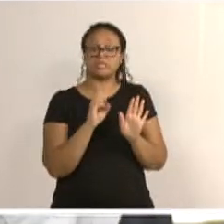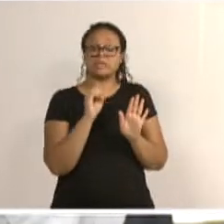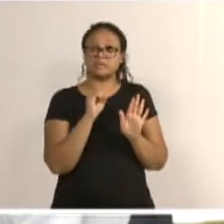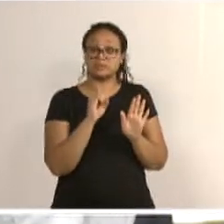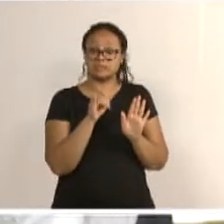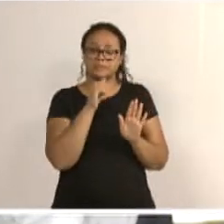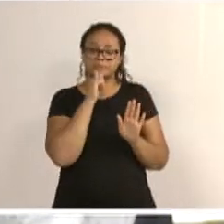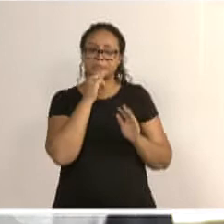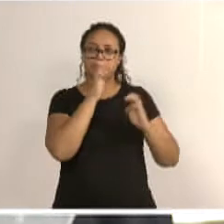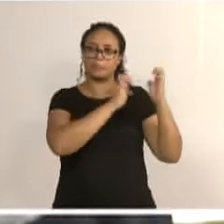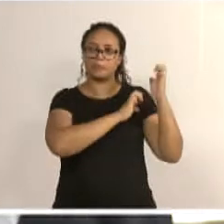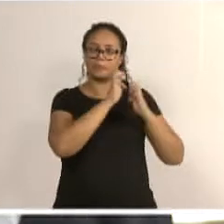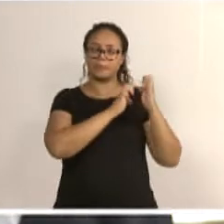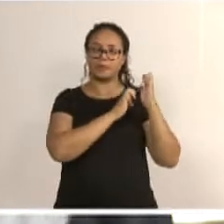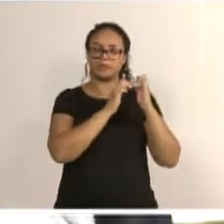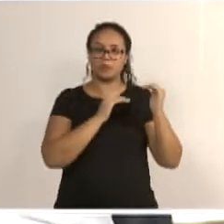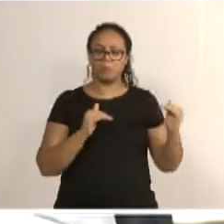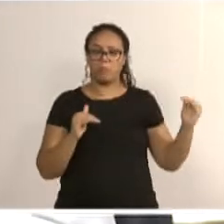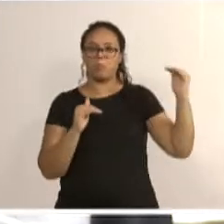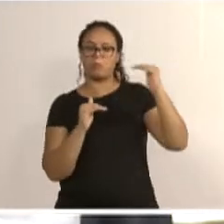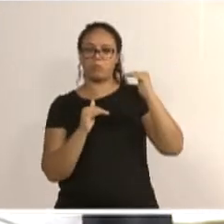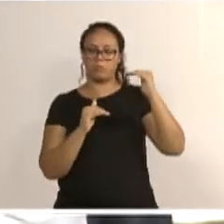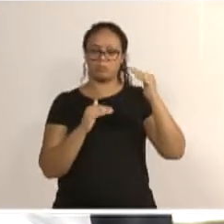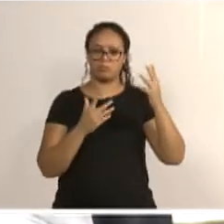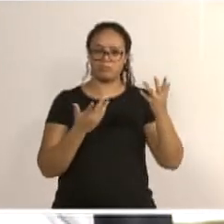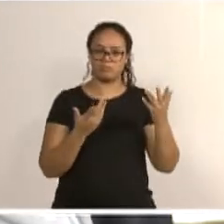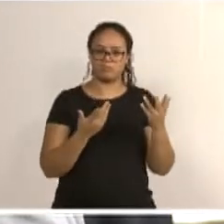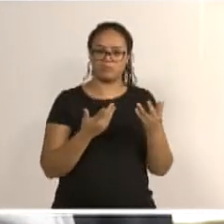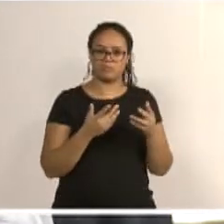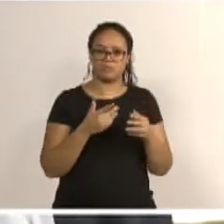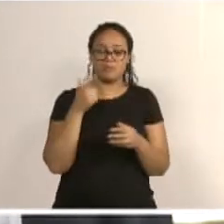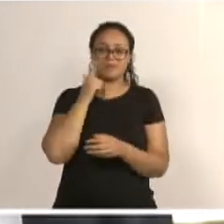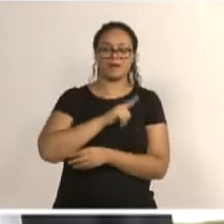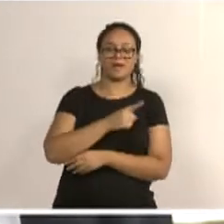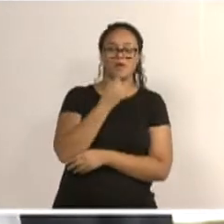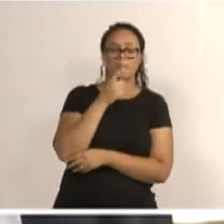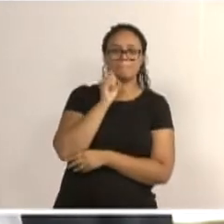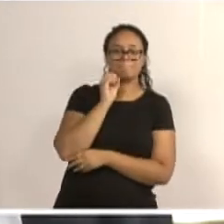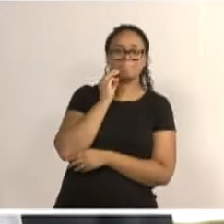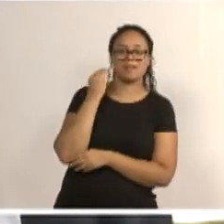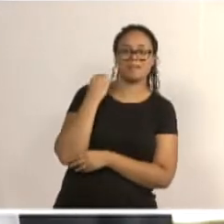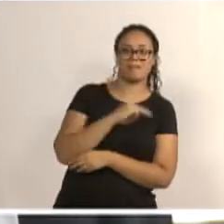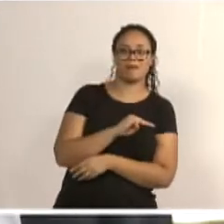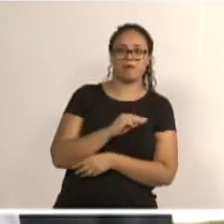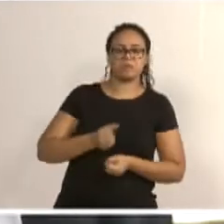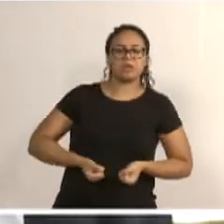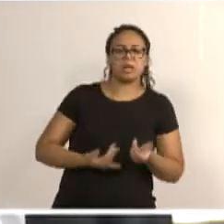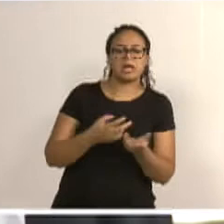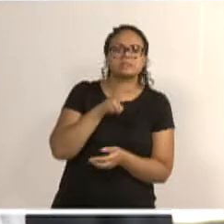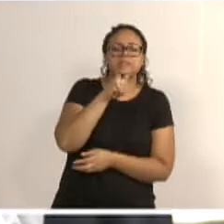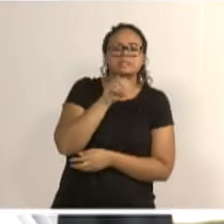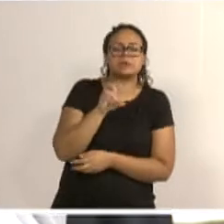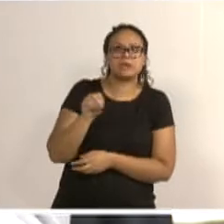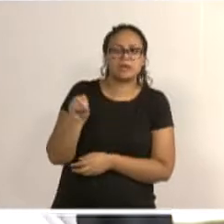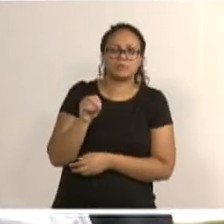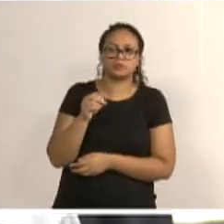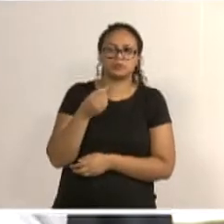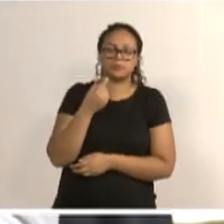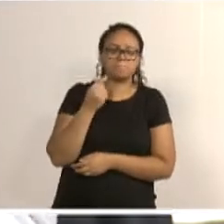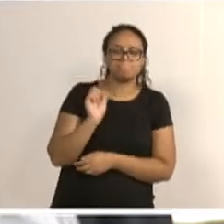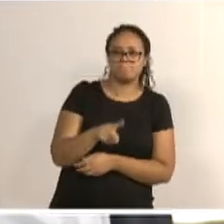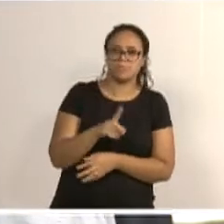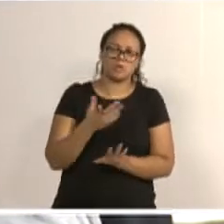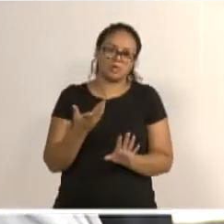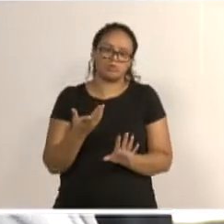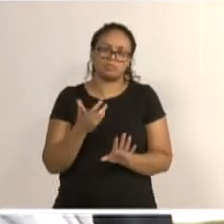ganhar, por exemplo, gastar 1 milhão e gastou 500 mil, esse 500 mil vai ser plotado no fluxo de caixa e automaticamente vai haver essa reversão.